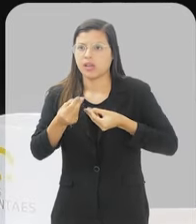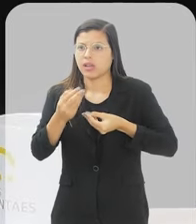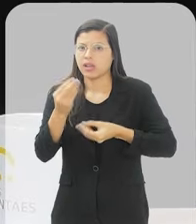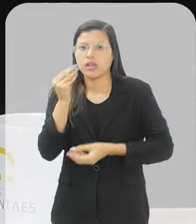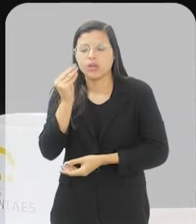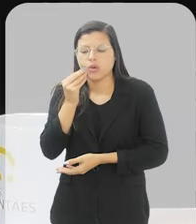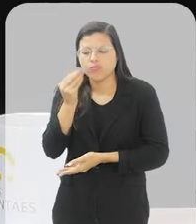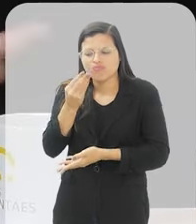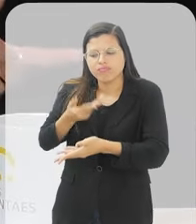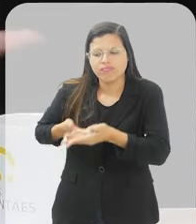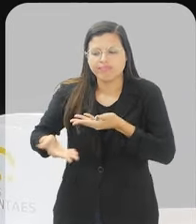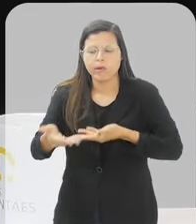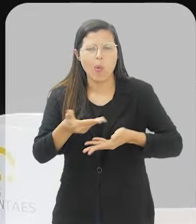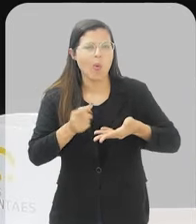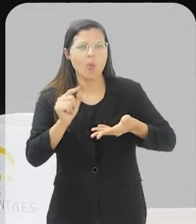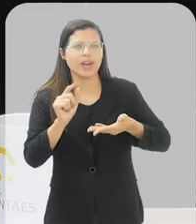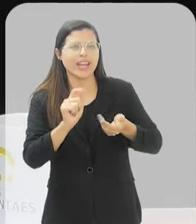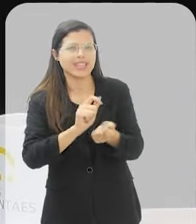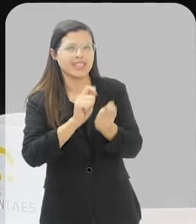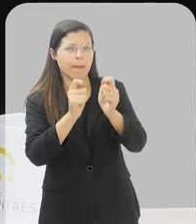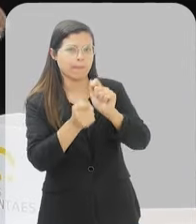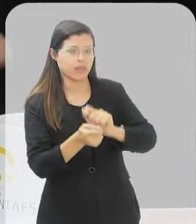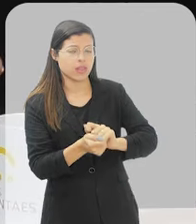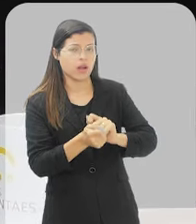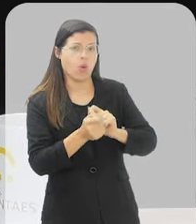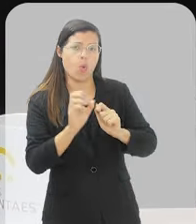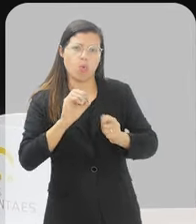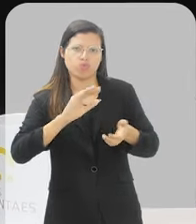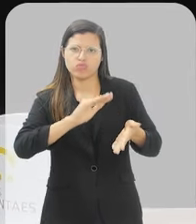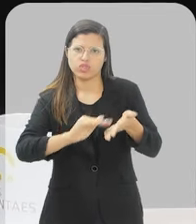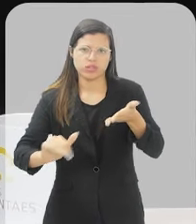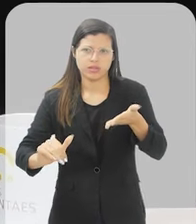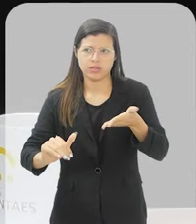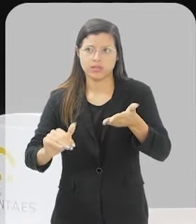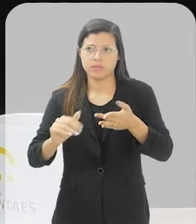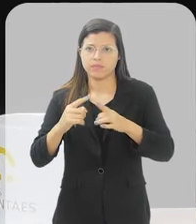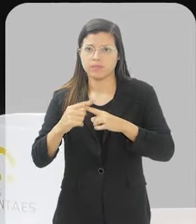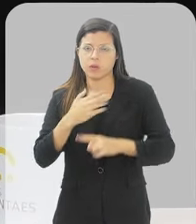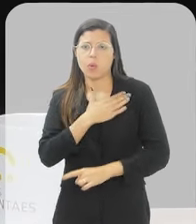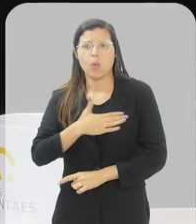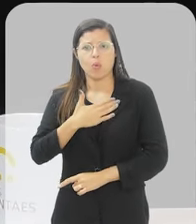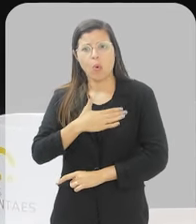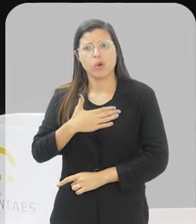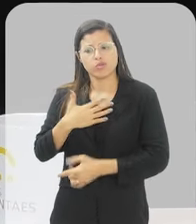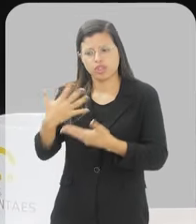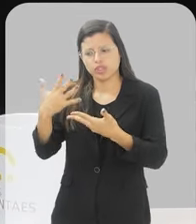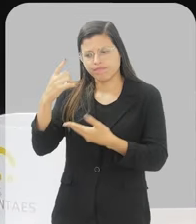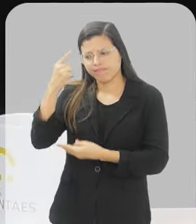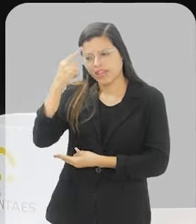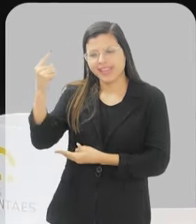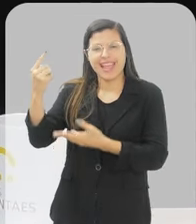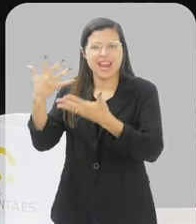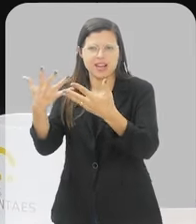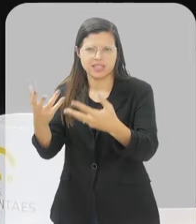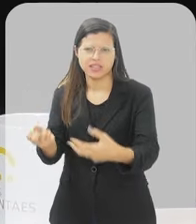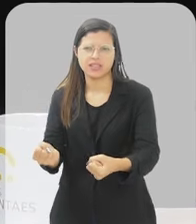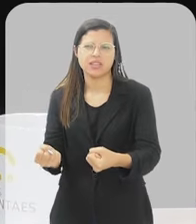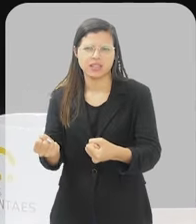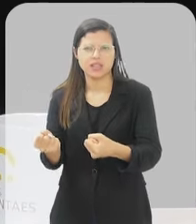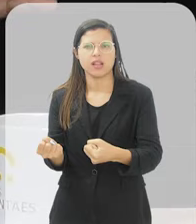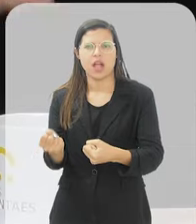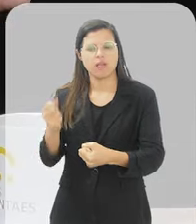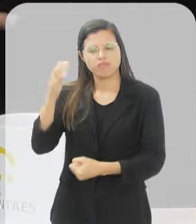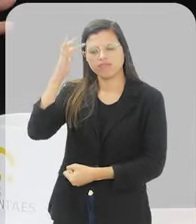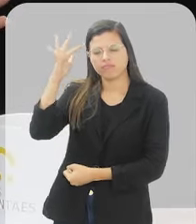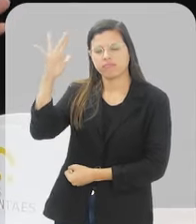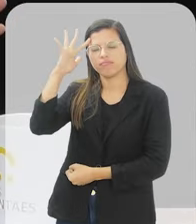com ele o que pode ser adaptado ou o que pode ser retirado. Porque eu gosto de comprar a ideia, eu gosto de entrar na